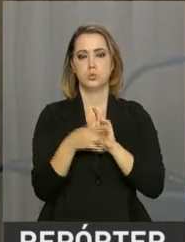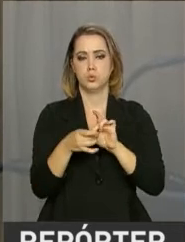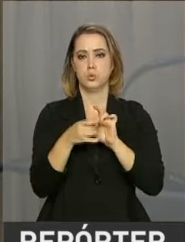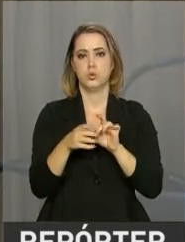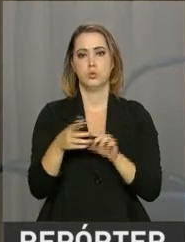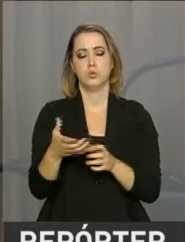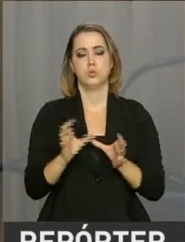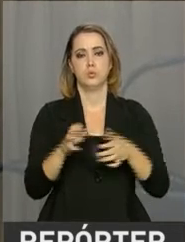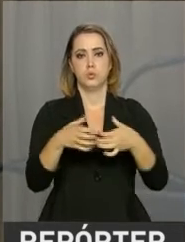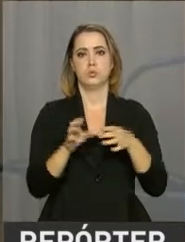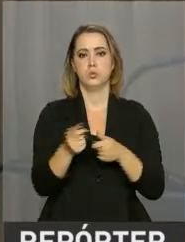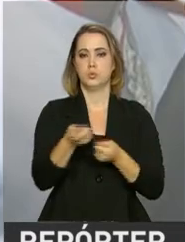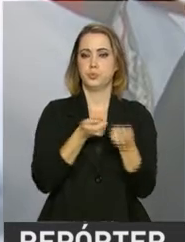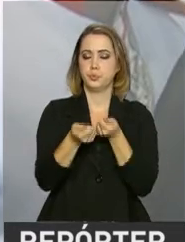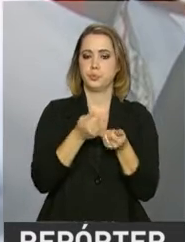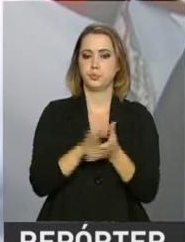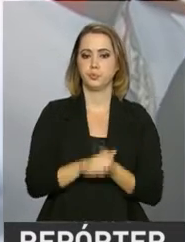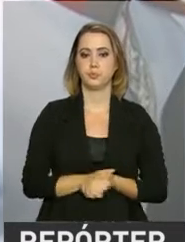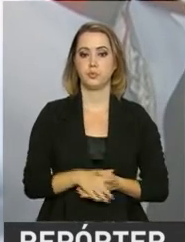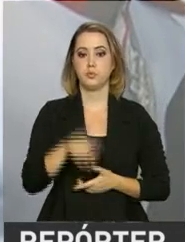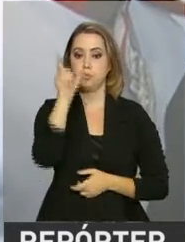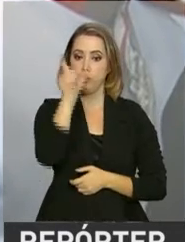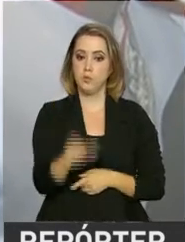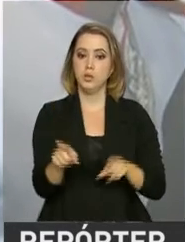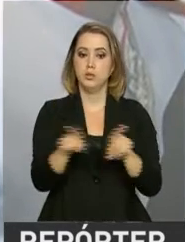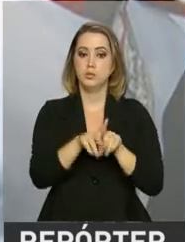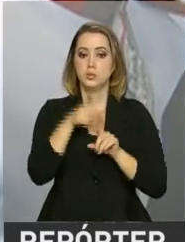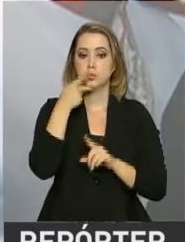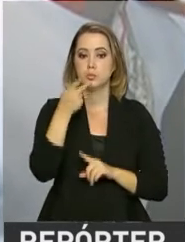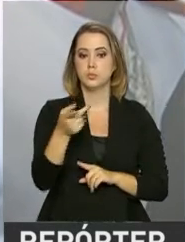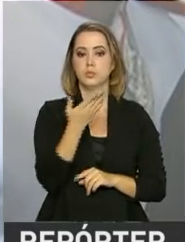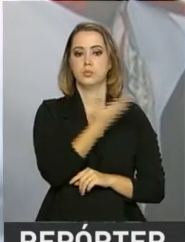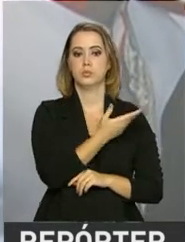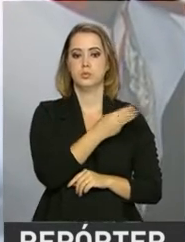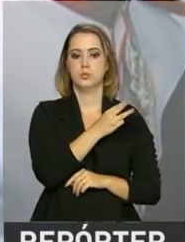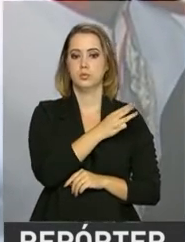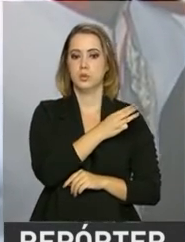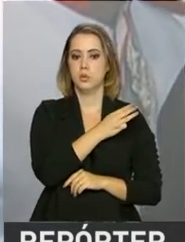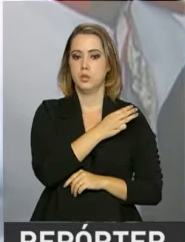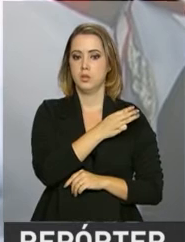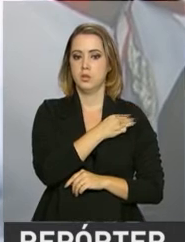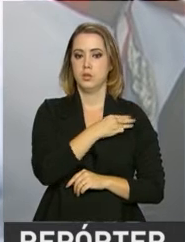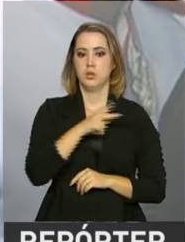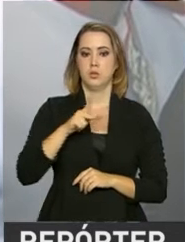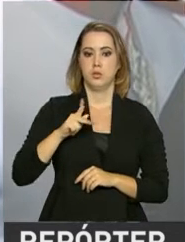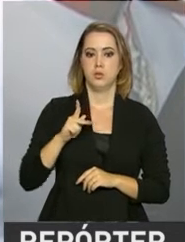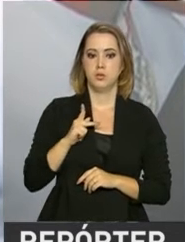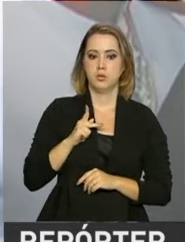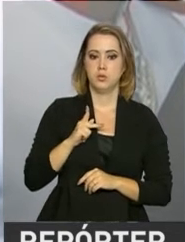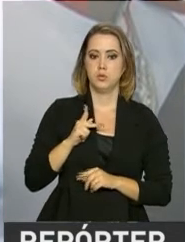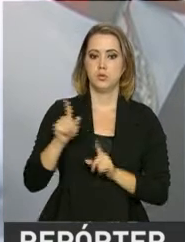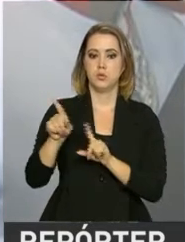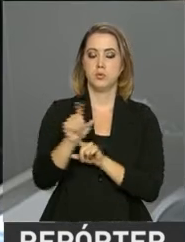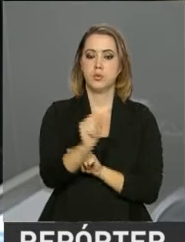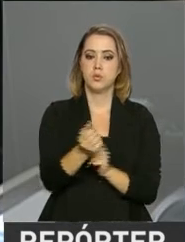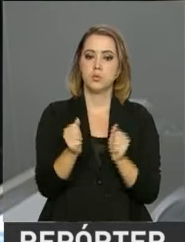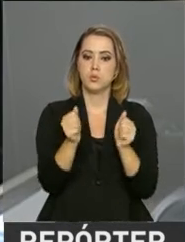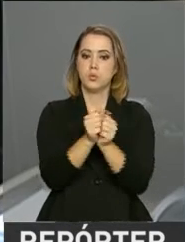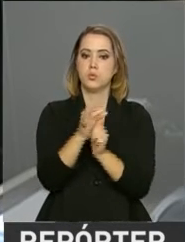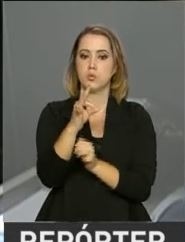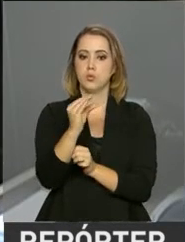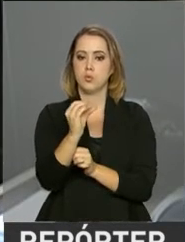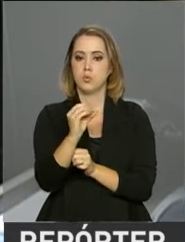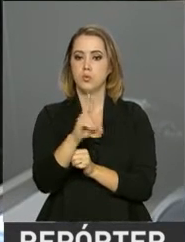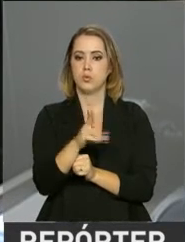órgãos da rede de controle. Quem também falou foi o procurador do Ministério Público, junto ao TCU, Paulo Soares Bugarim.